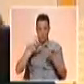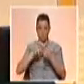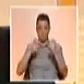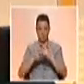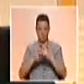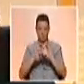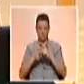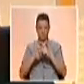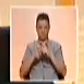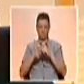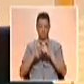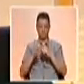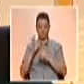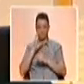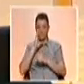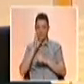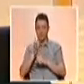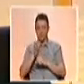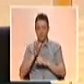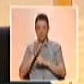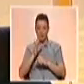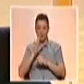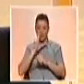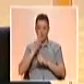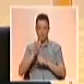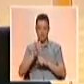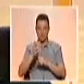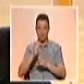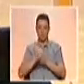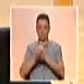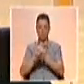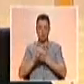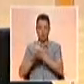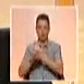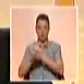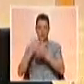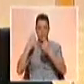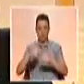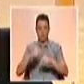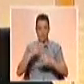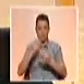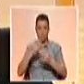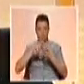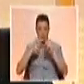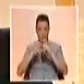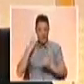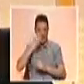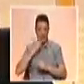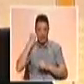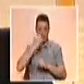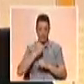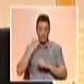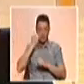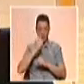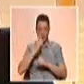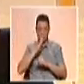vai um bocadinho ao encontro daquilo que a Cristina tinha dito, que é a questão da monitorização e dos dados existentes. Nós neste momento estamos com um problema gravíssimo, que é a maior parte das estações